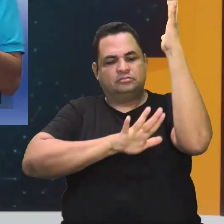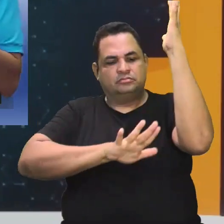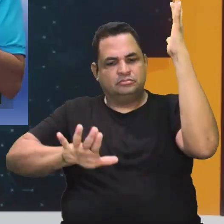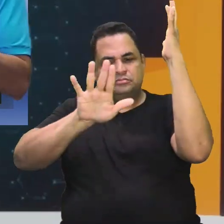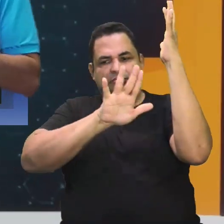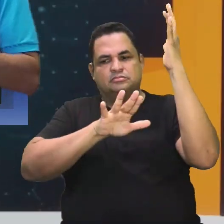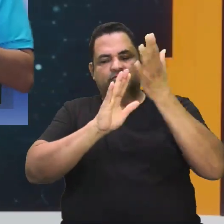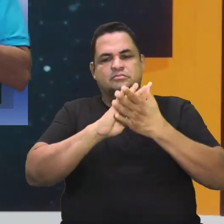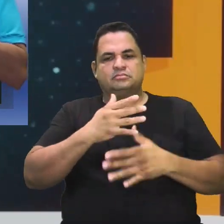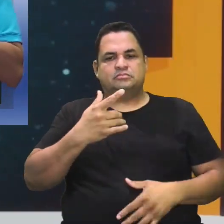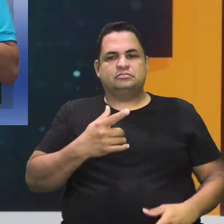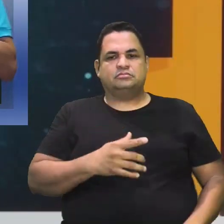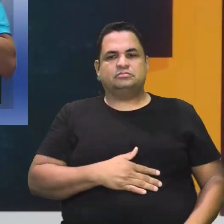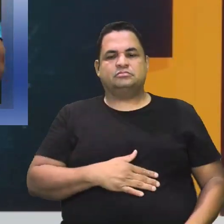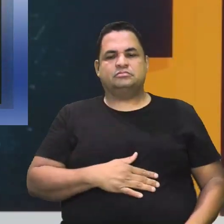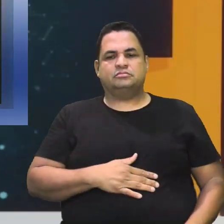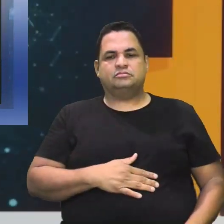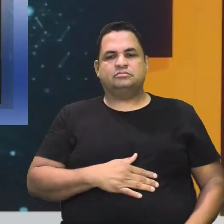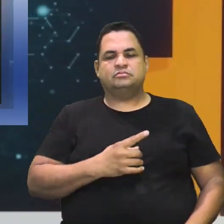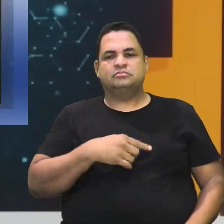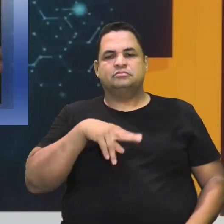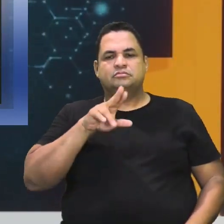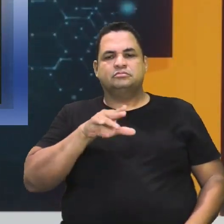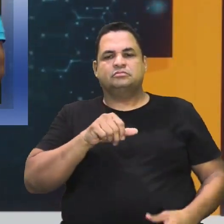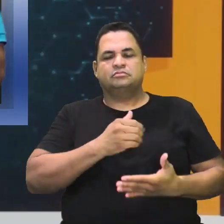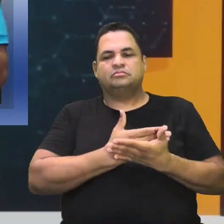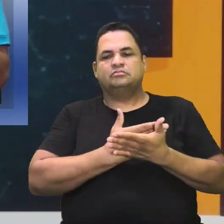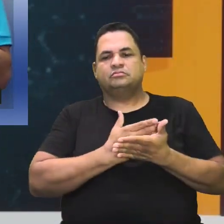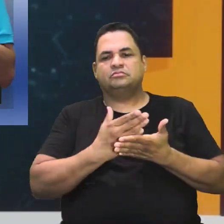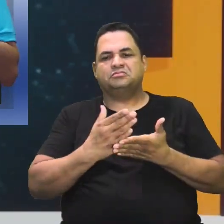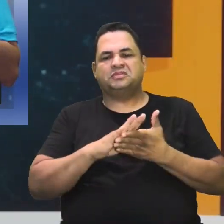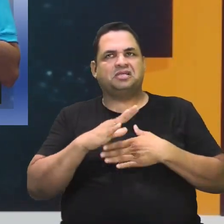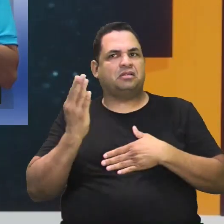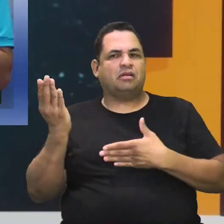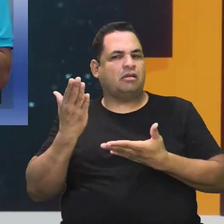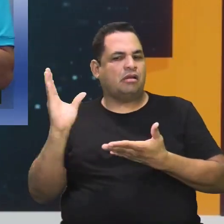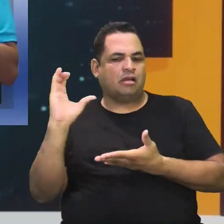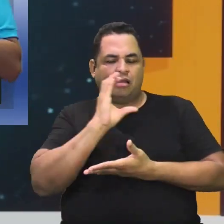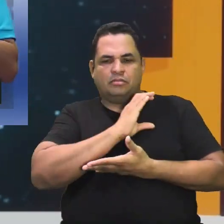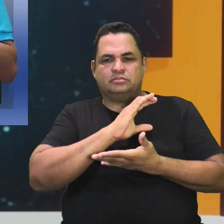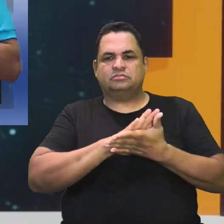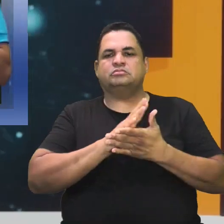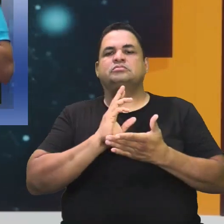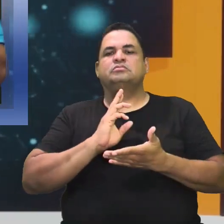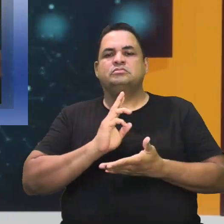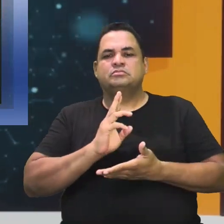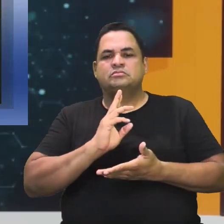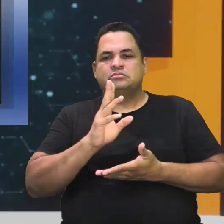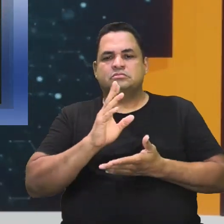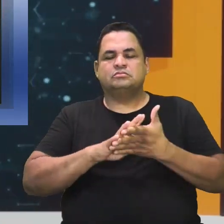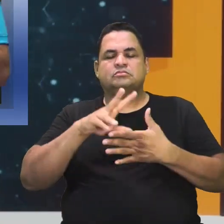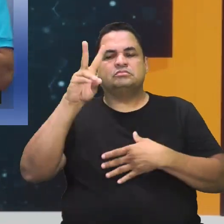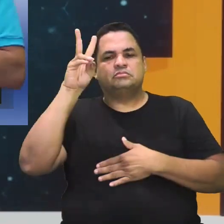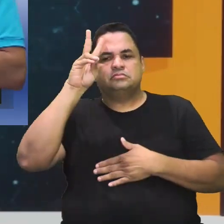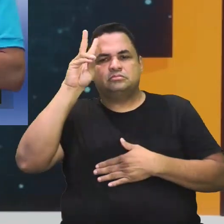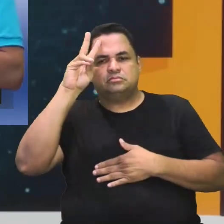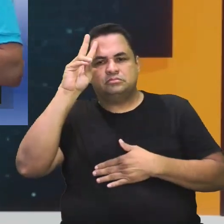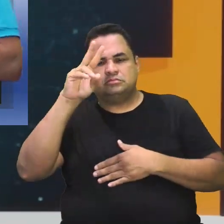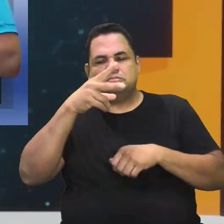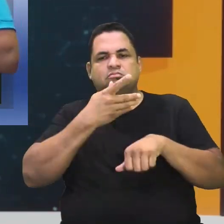cartesiano. E sempre assim, nós nunca começamos o conteúdo já de supetão. Ah, não! Sempre começamos ali relembrando